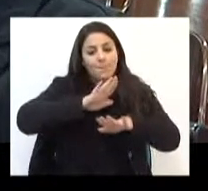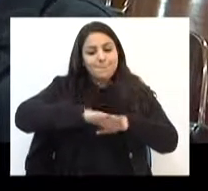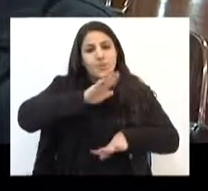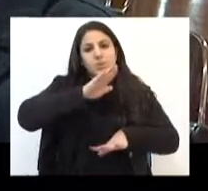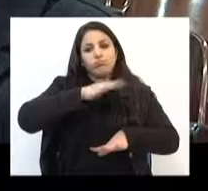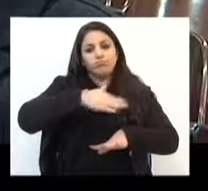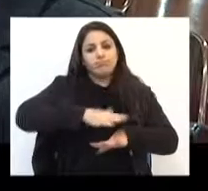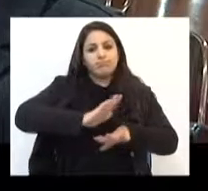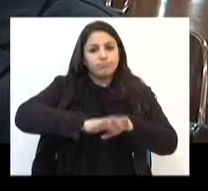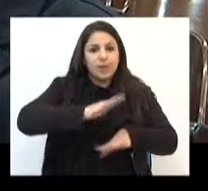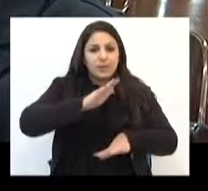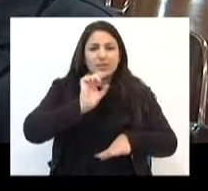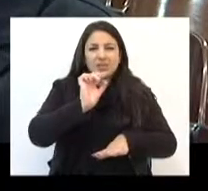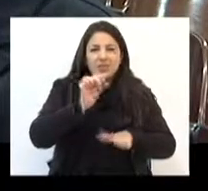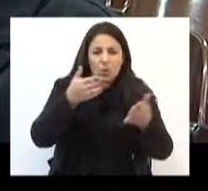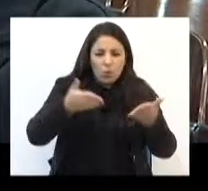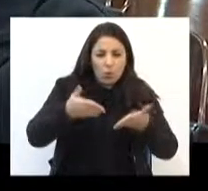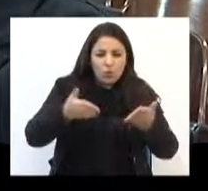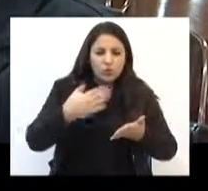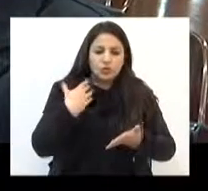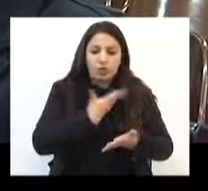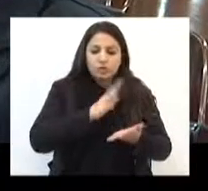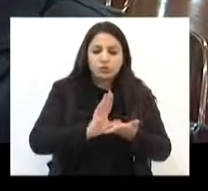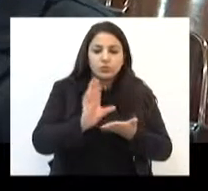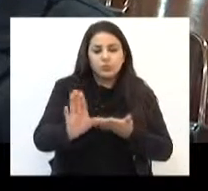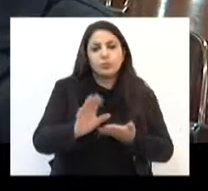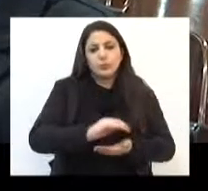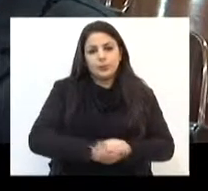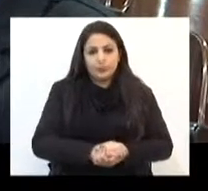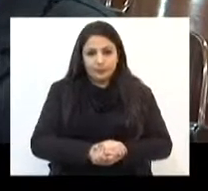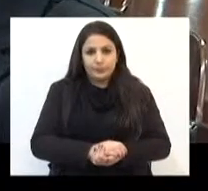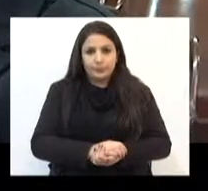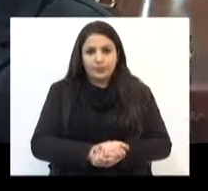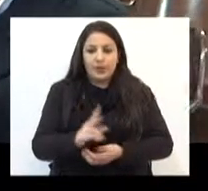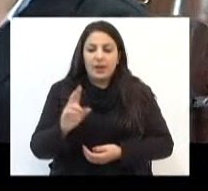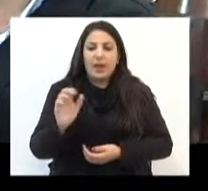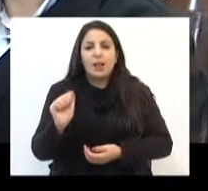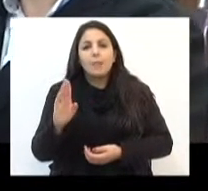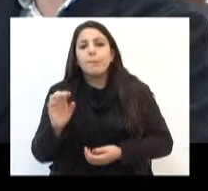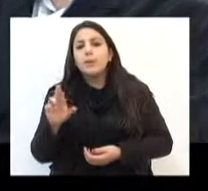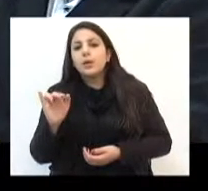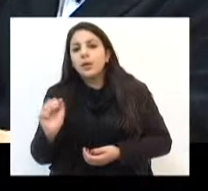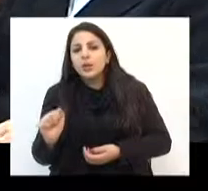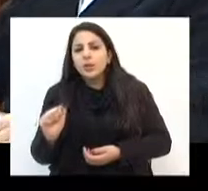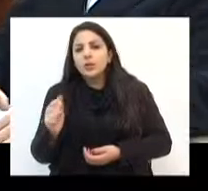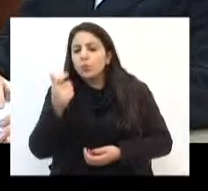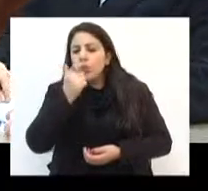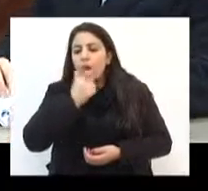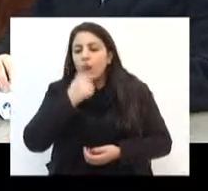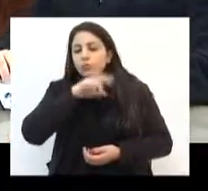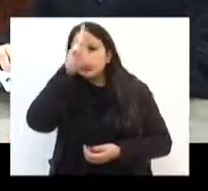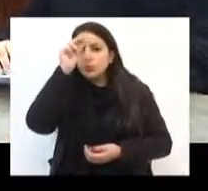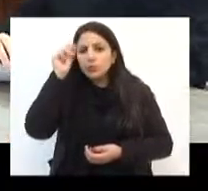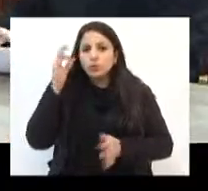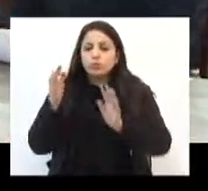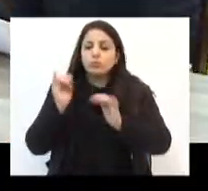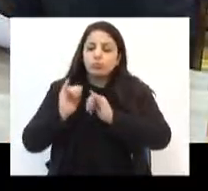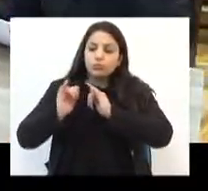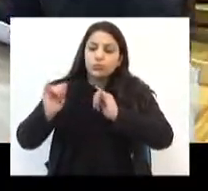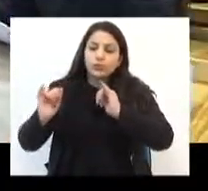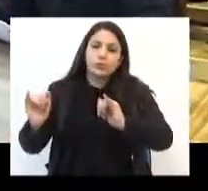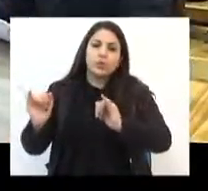a questão técnica, é um material que é pesado, ele vai precisar de uma infraestrutura maior para conseguir atender uma chapa